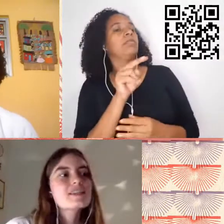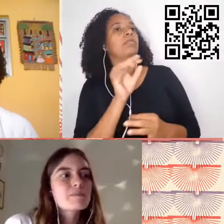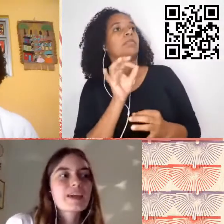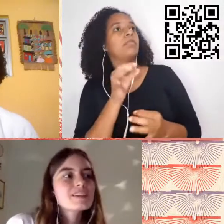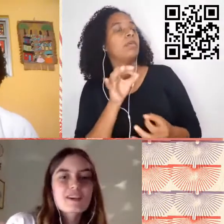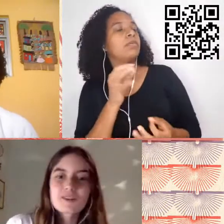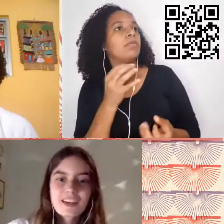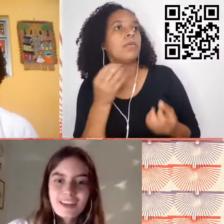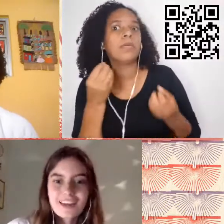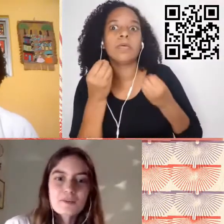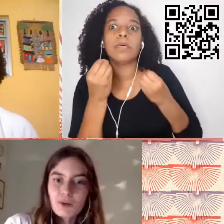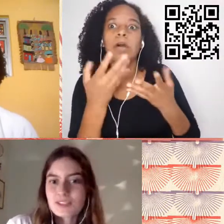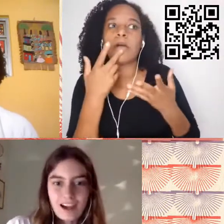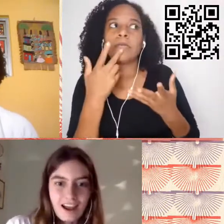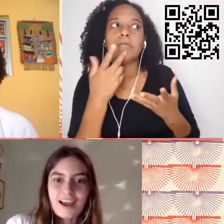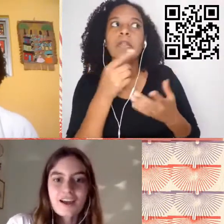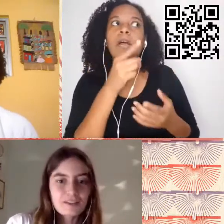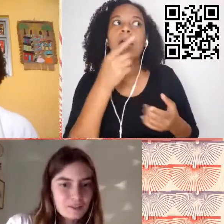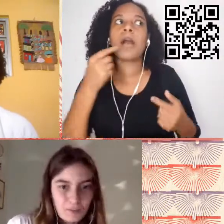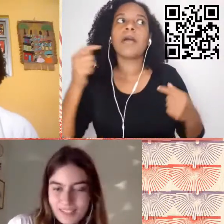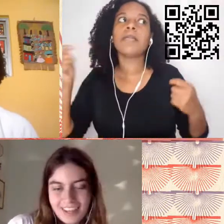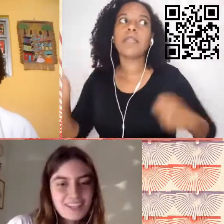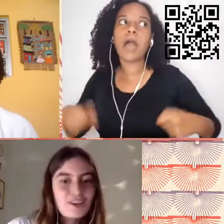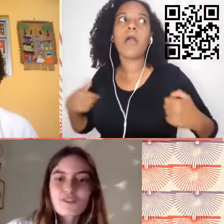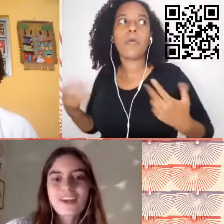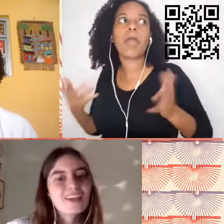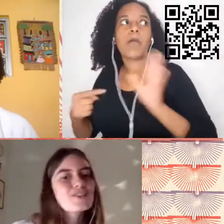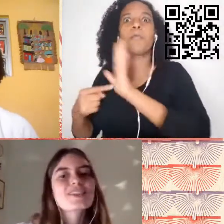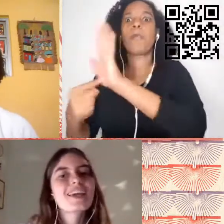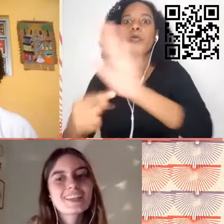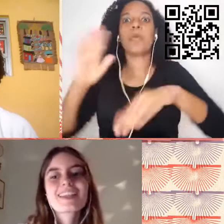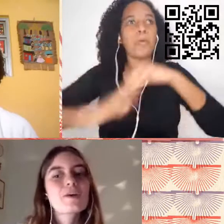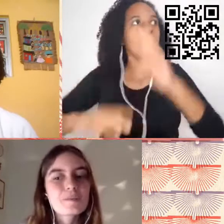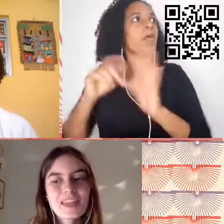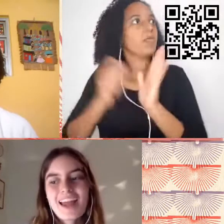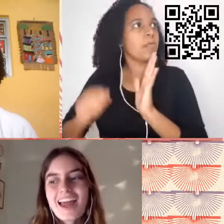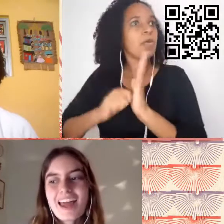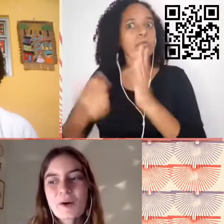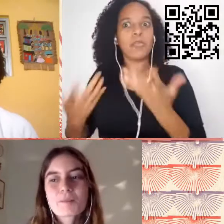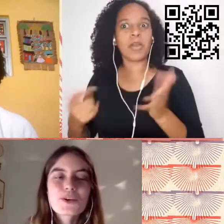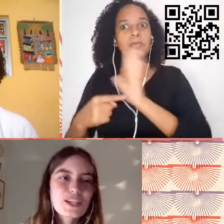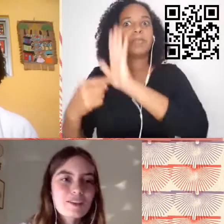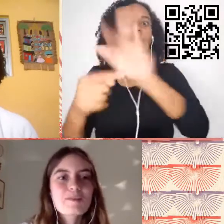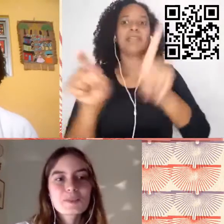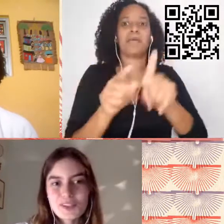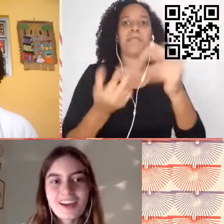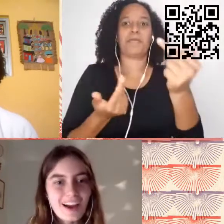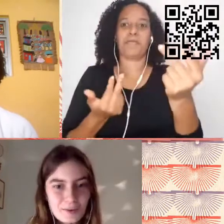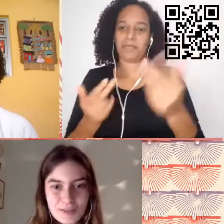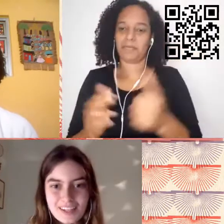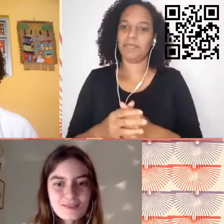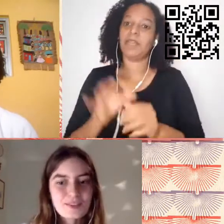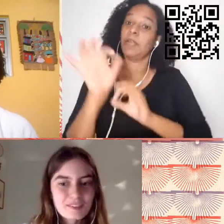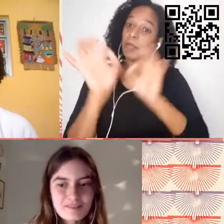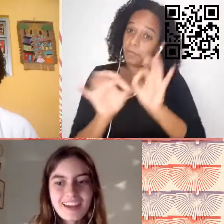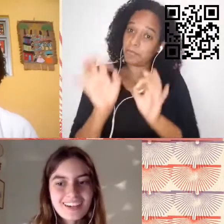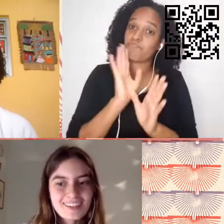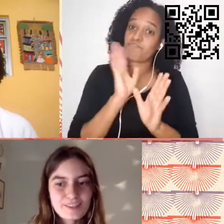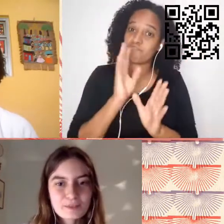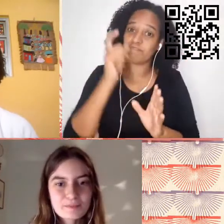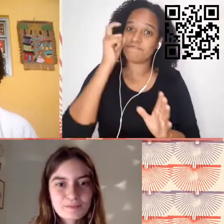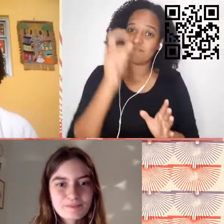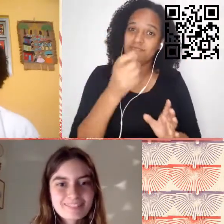de vocês e pensam em mostrar, começar a escrever, não sei. Então, o projeto é muito legal mesmo,